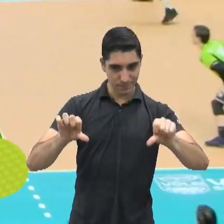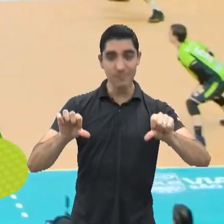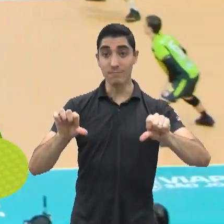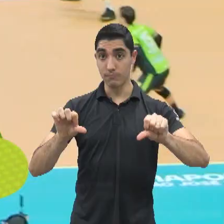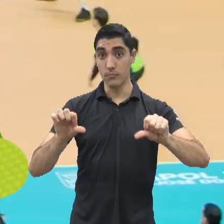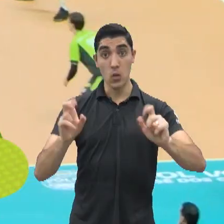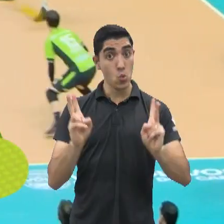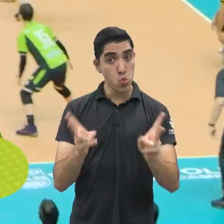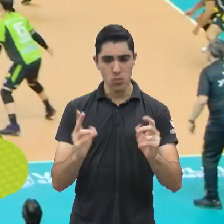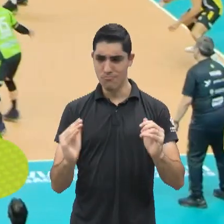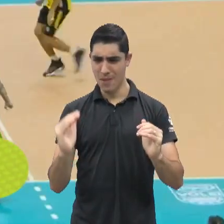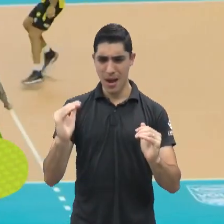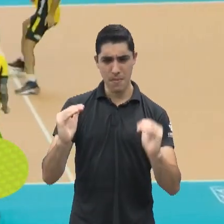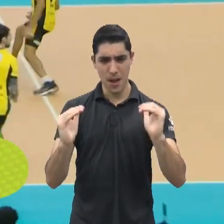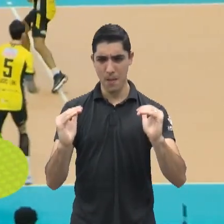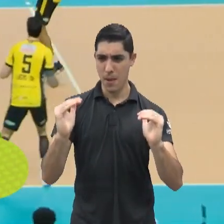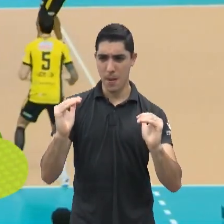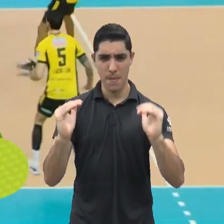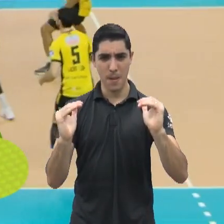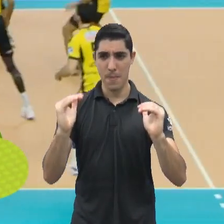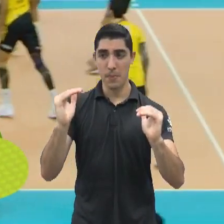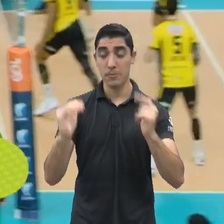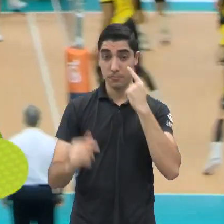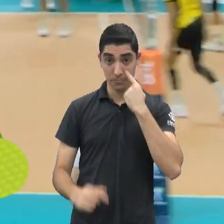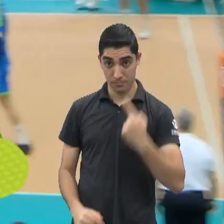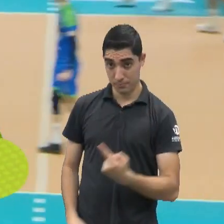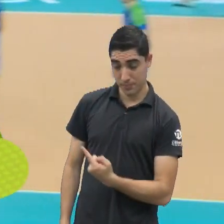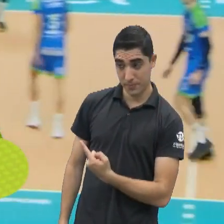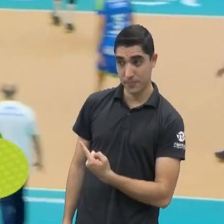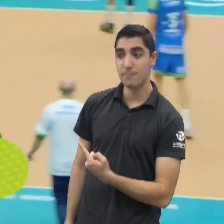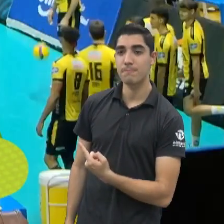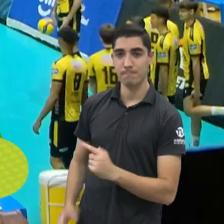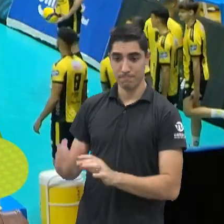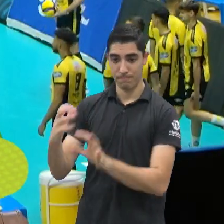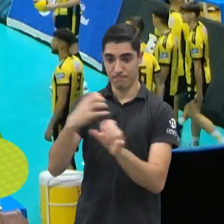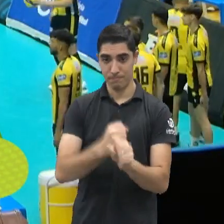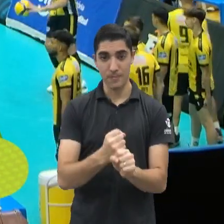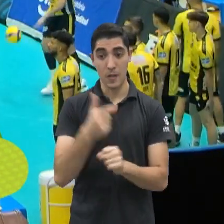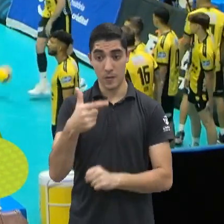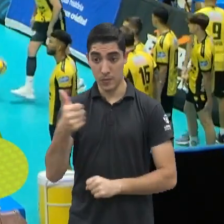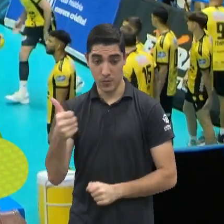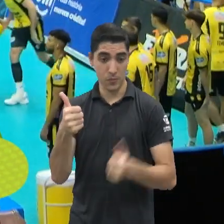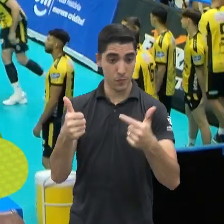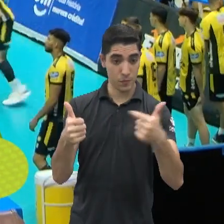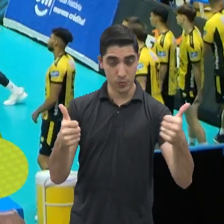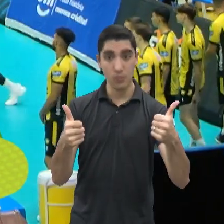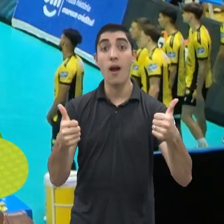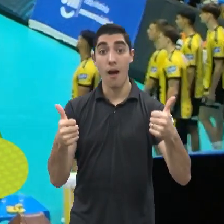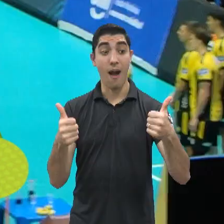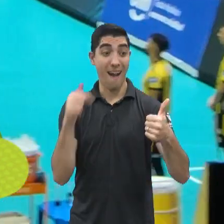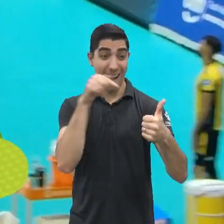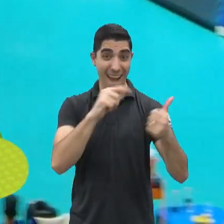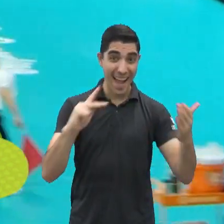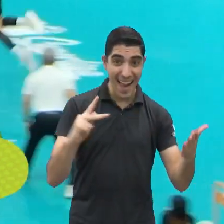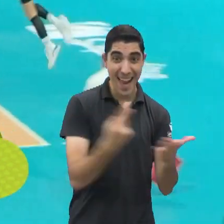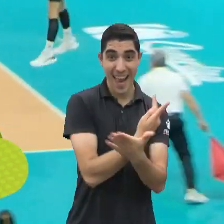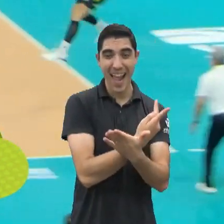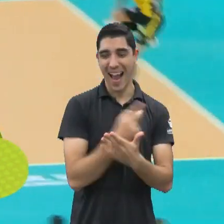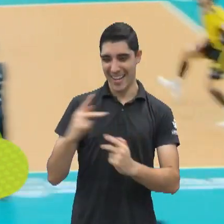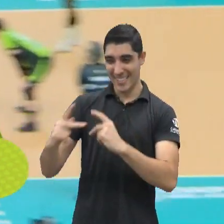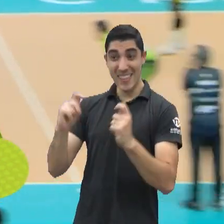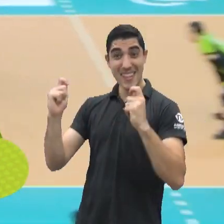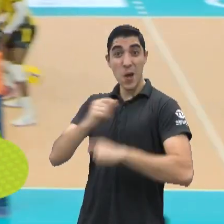dinâmica continuou se repetindo. Nesse ataque do Praia Clube, 21-21. Aí o erro dos visitantes deu a chance do São